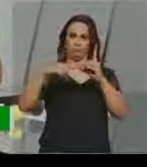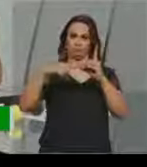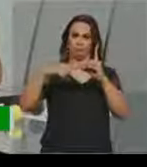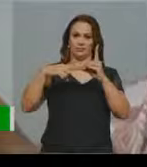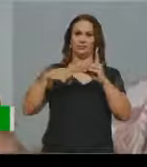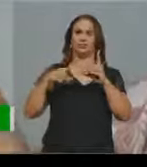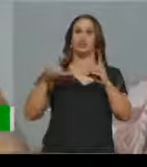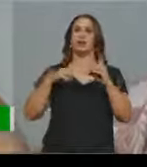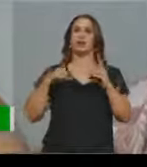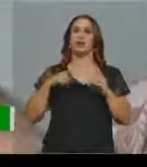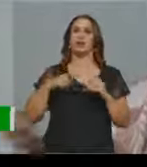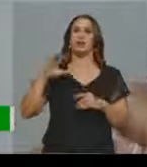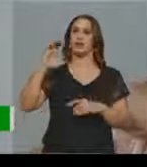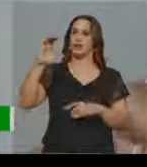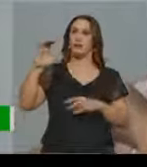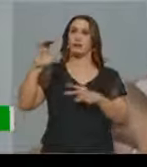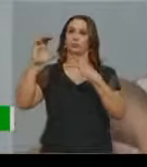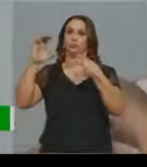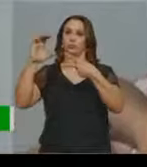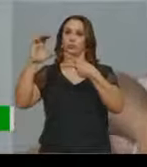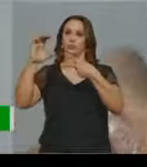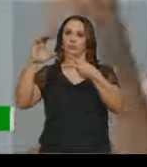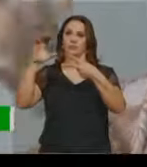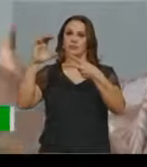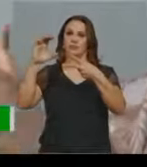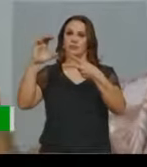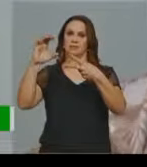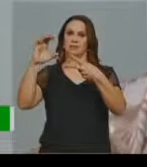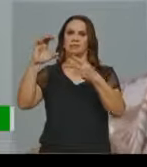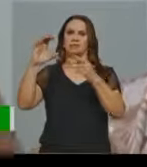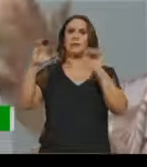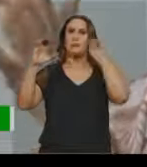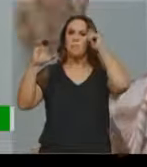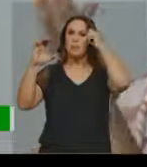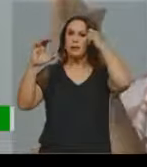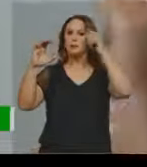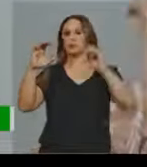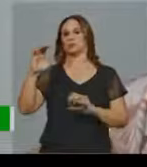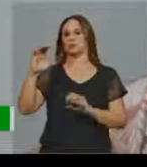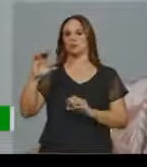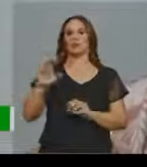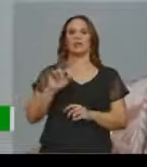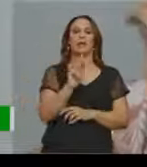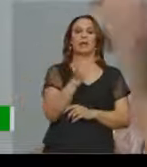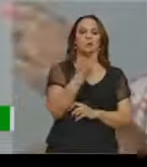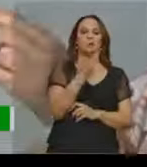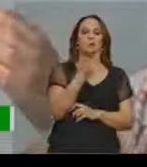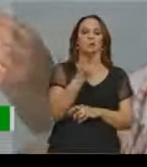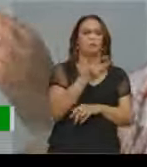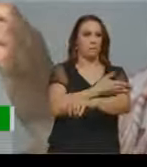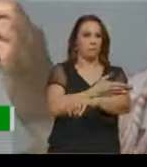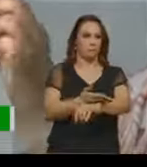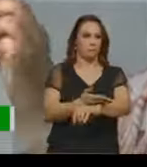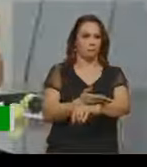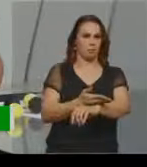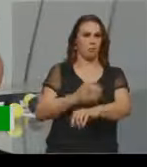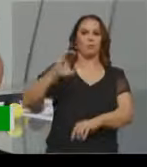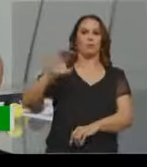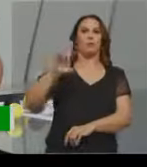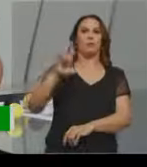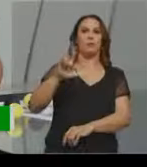2 carbonos representados por essas bolinhas pretas, os hidrogênios pela branca e o cloro pela amarela.